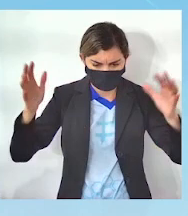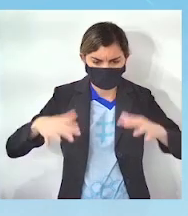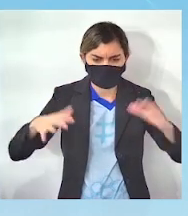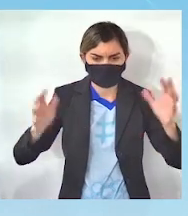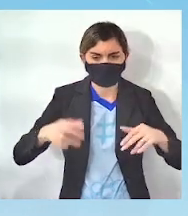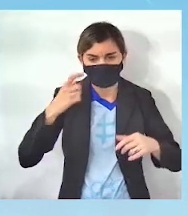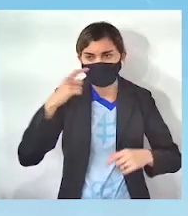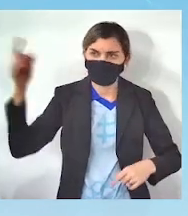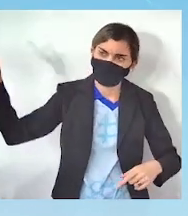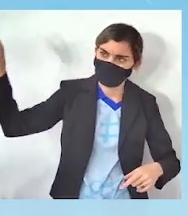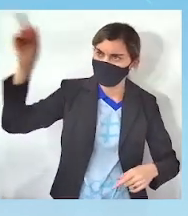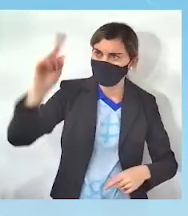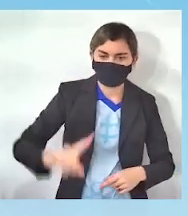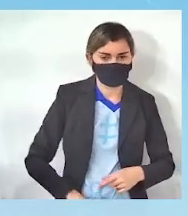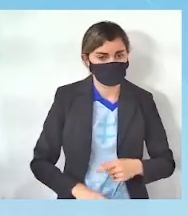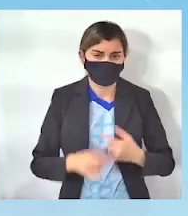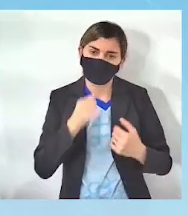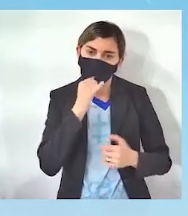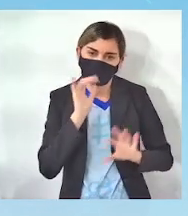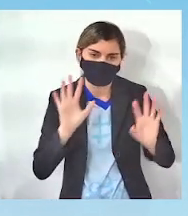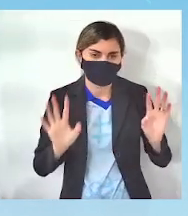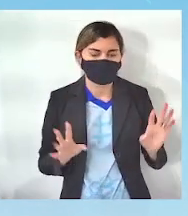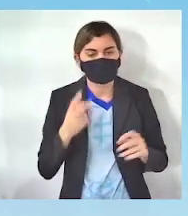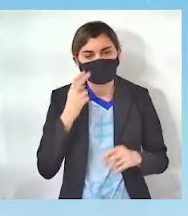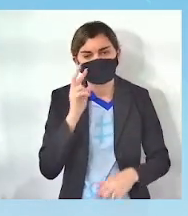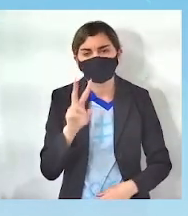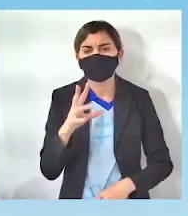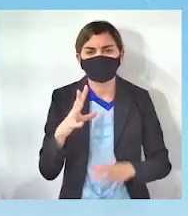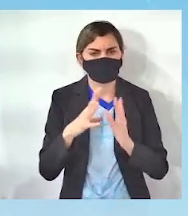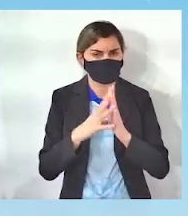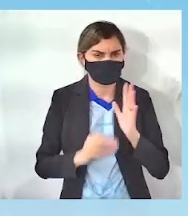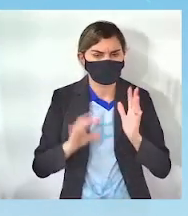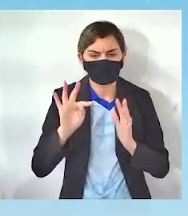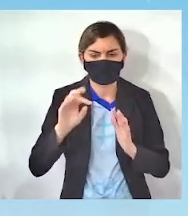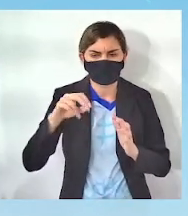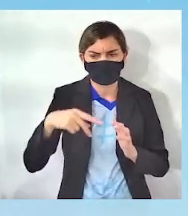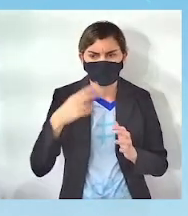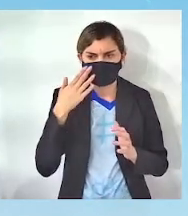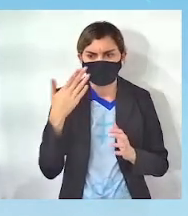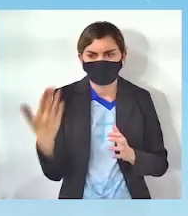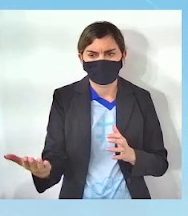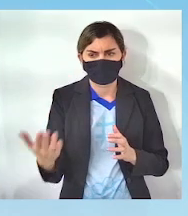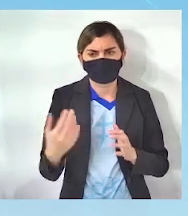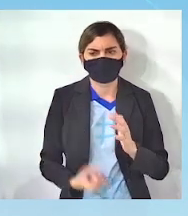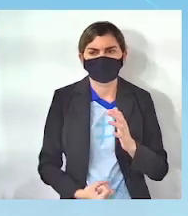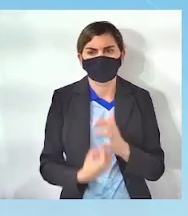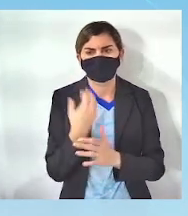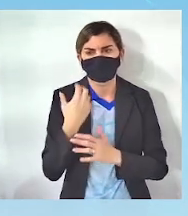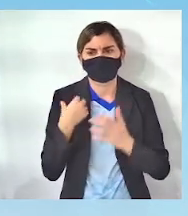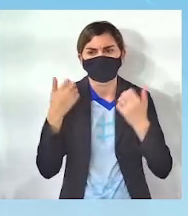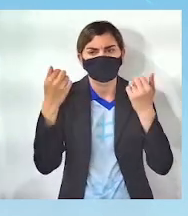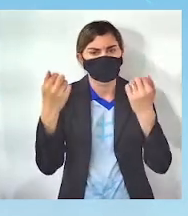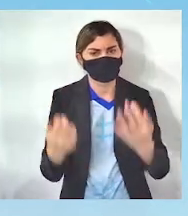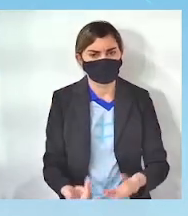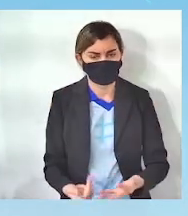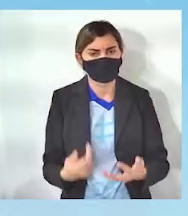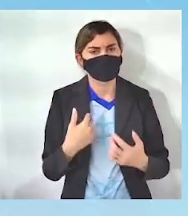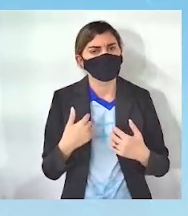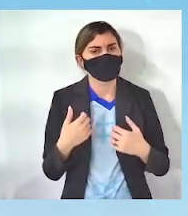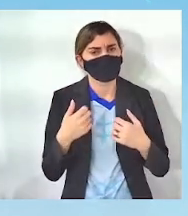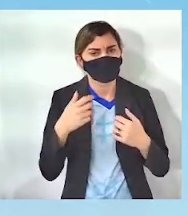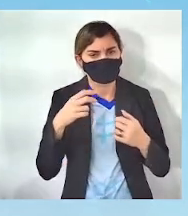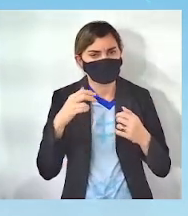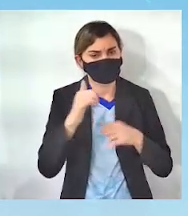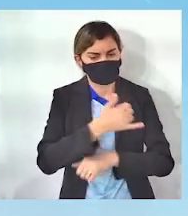gente vê um raio, por exemplo, né? Então, o modelo de Thomson surge para tentar explicar a eletricidade